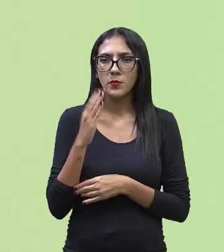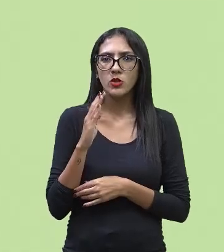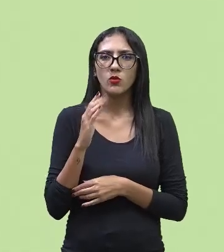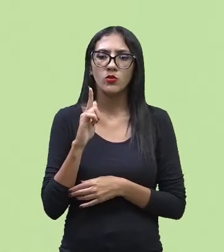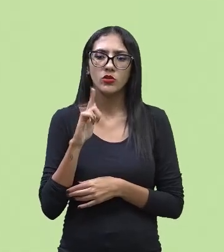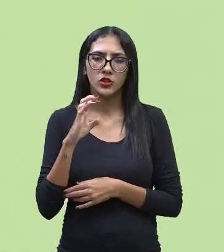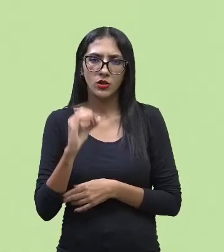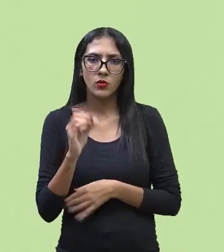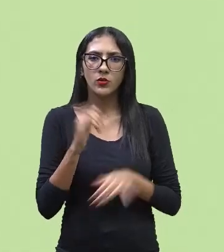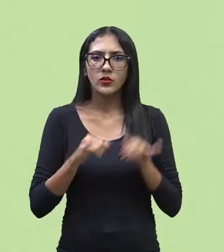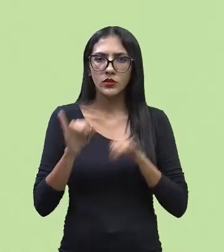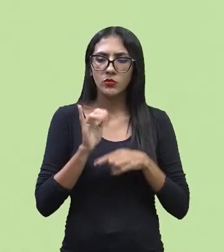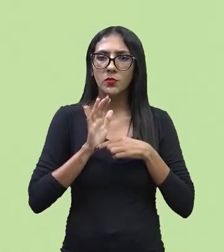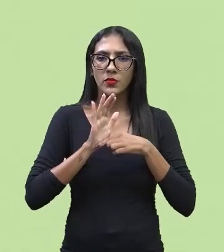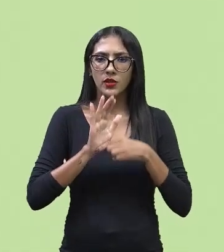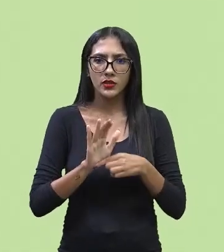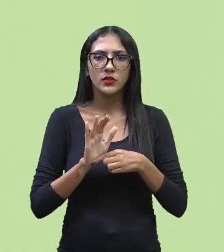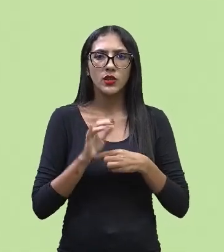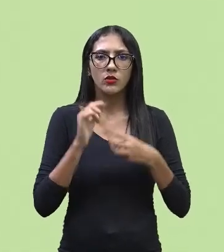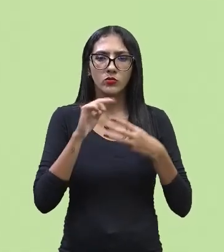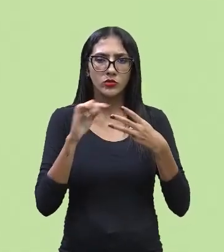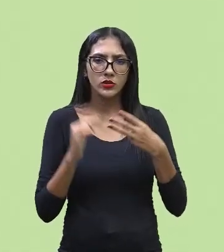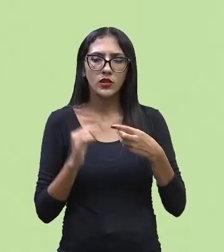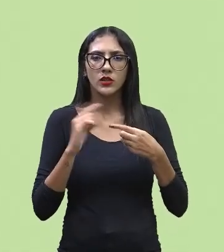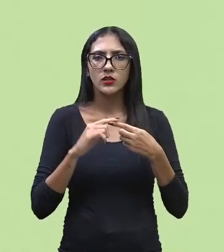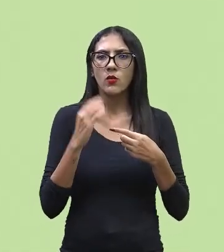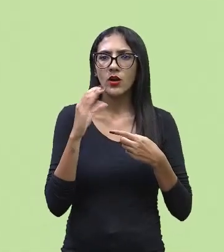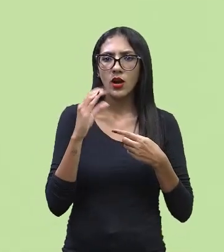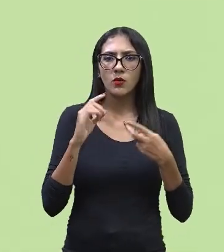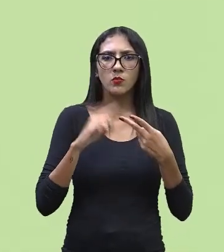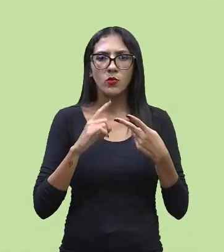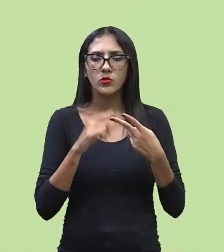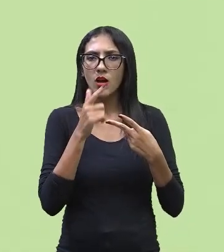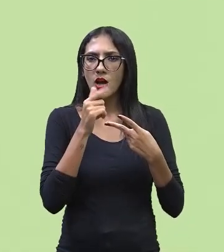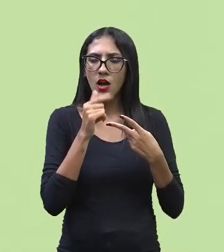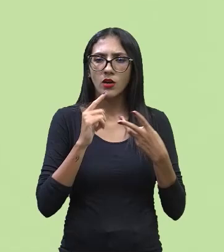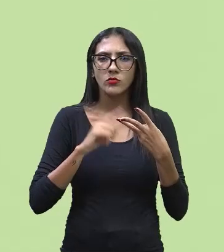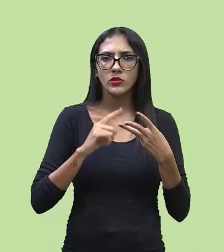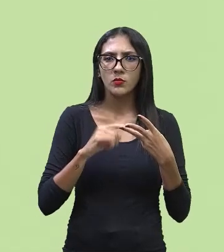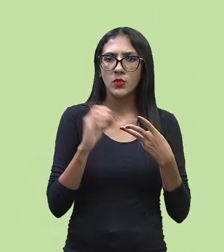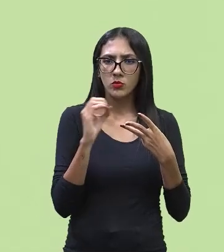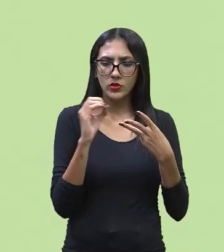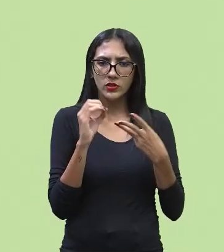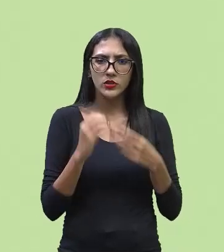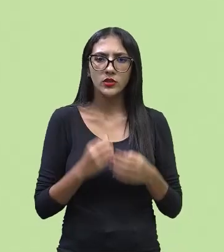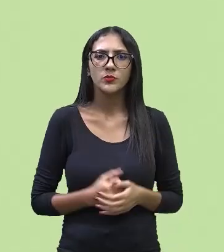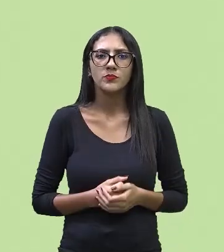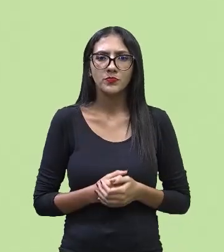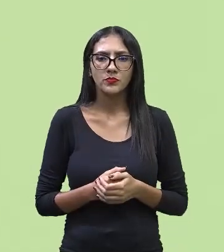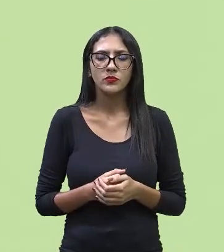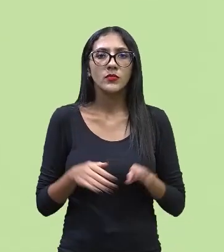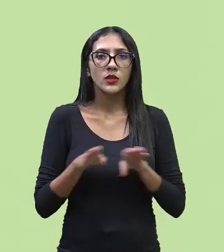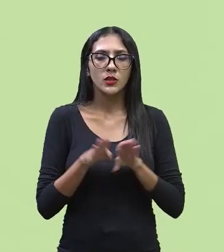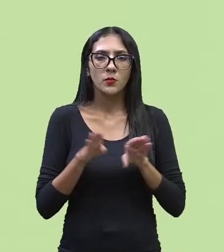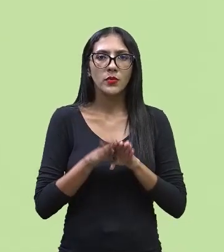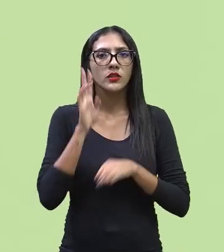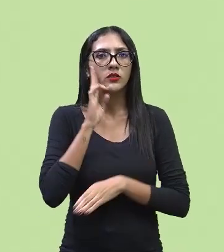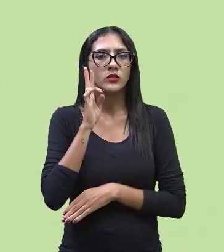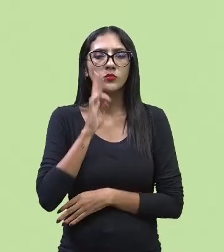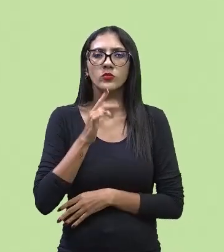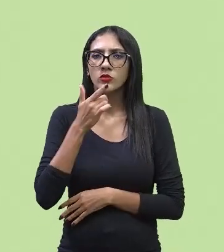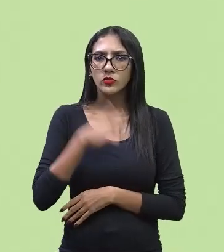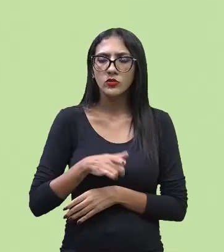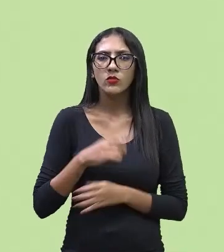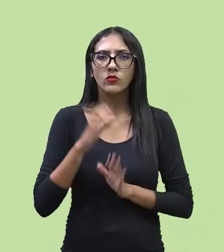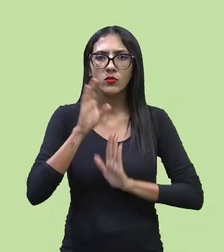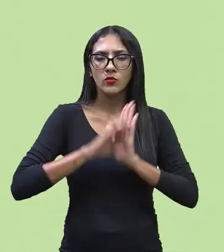para vocês os 3, ciclo do carbono, ciclo da água e ciclo do oxigênio. A gente também reforçou um pouquinho mais sobre